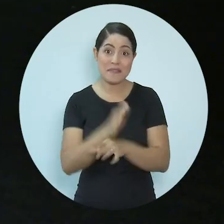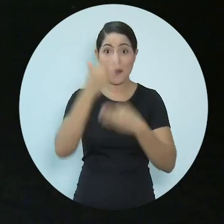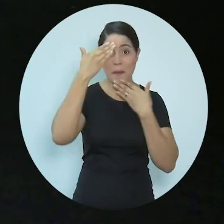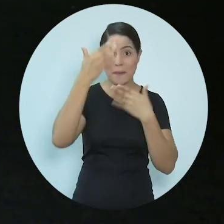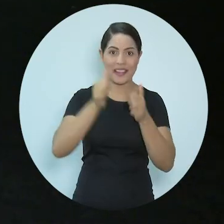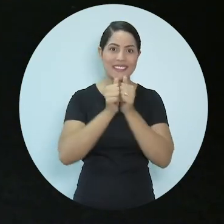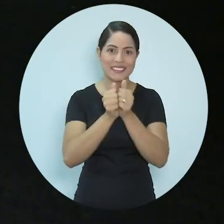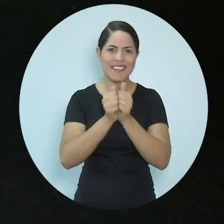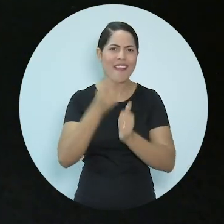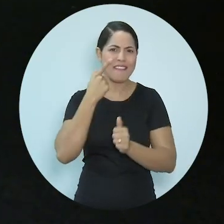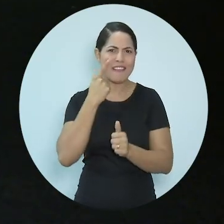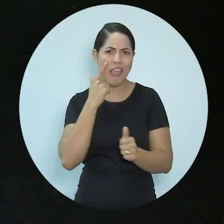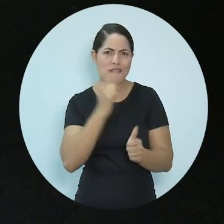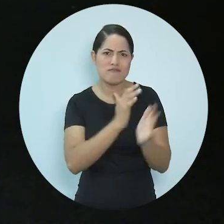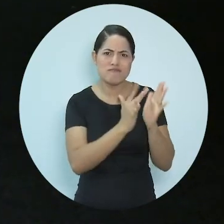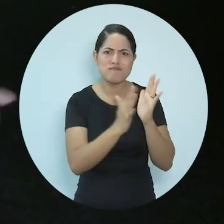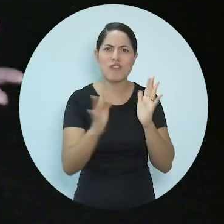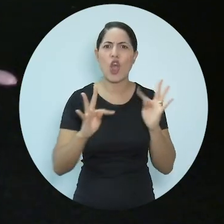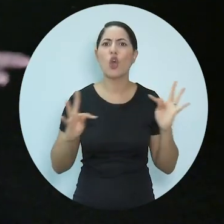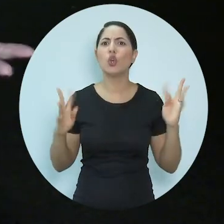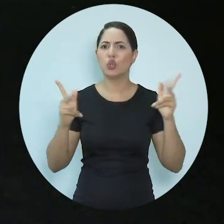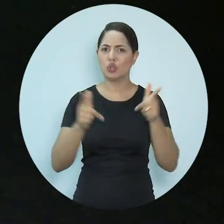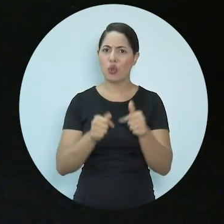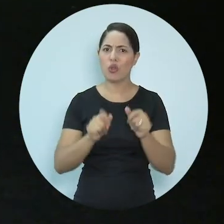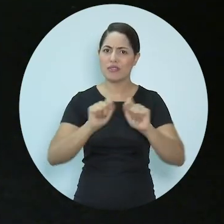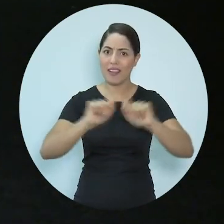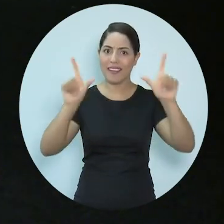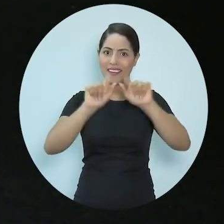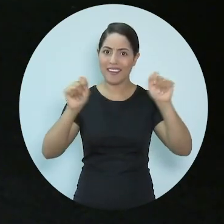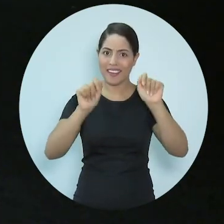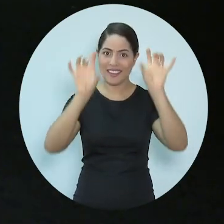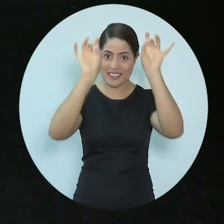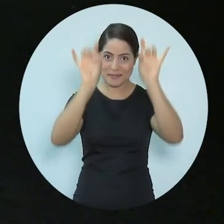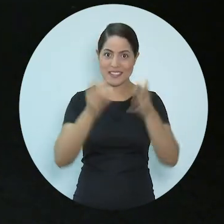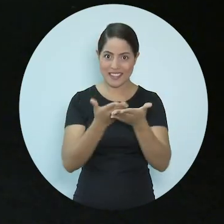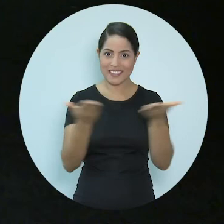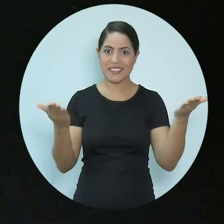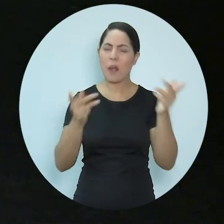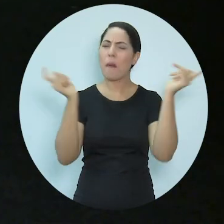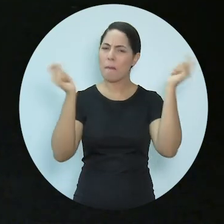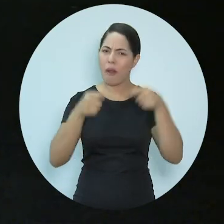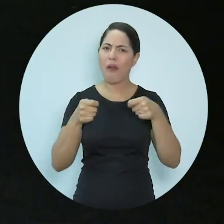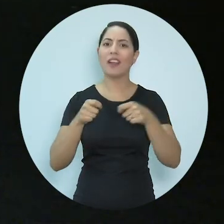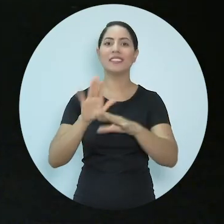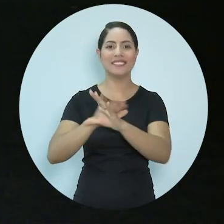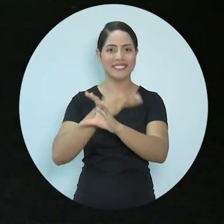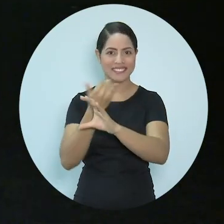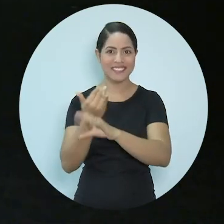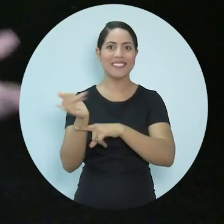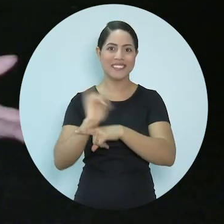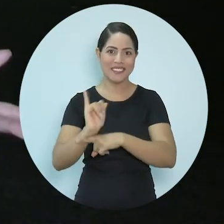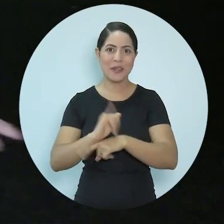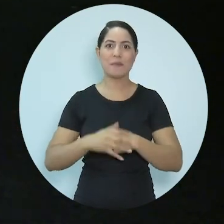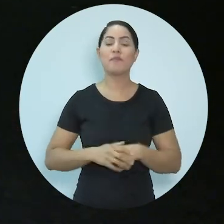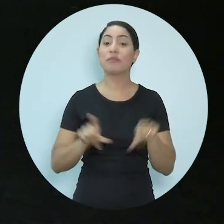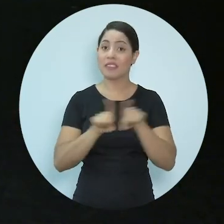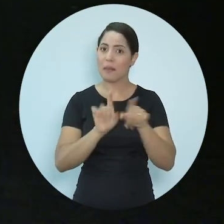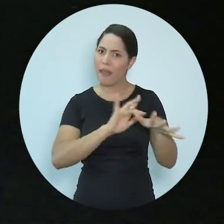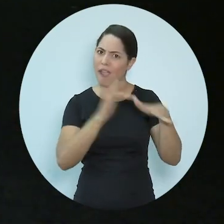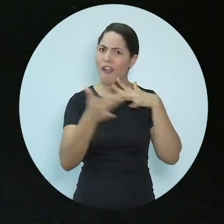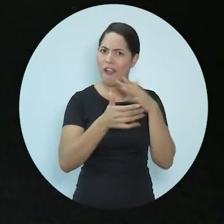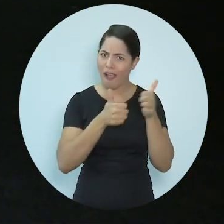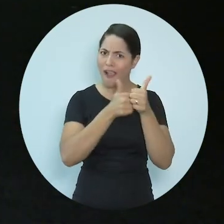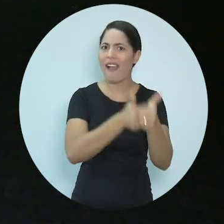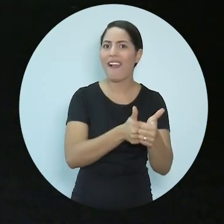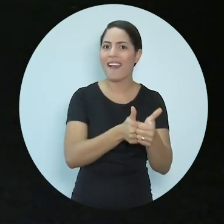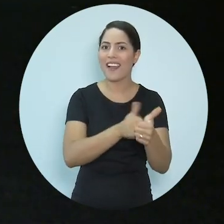sua companhia. Quer rever todos os programas que já fizemos especialmente para você? Vai na nossa página no YouTube. E também segue a gente